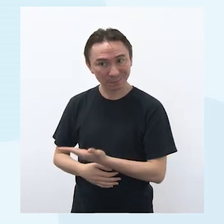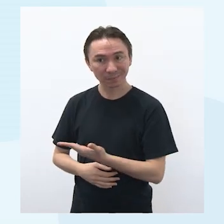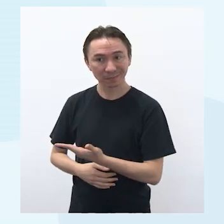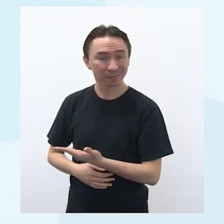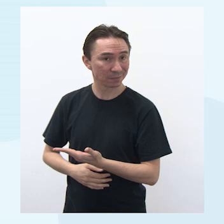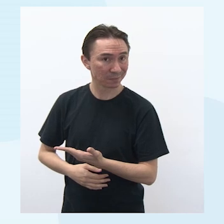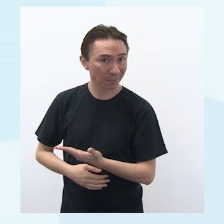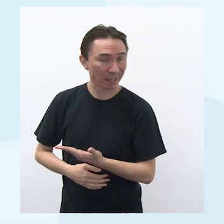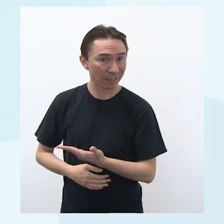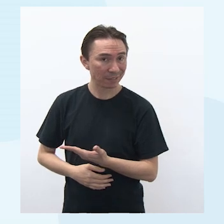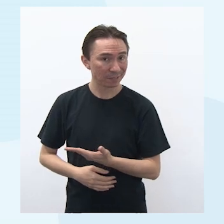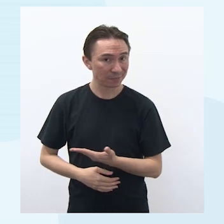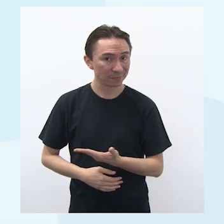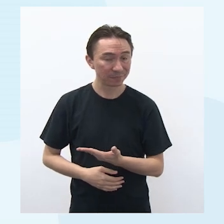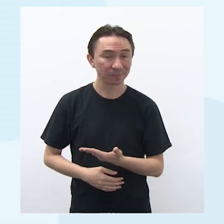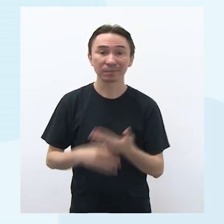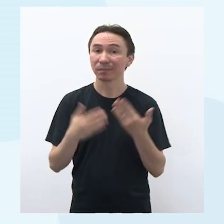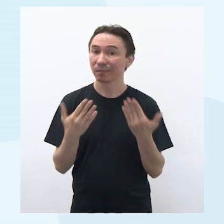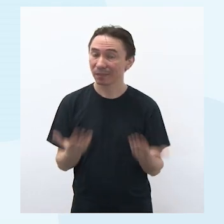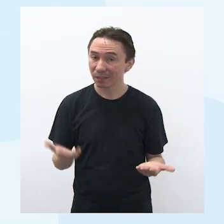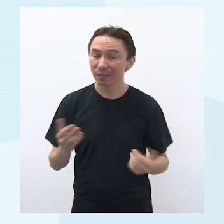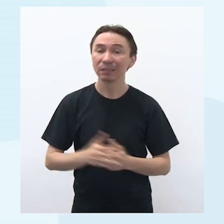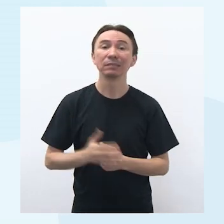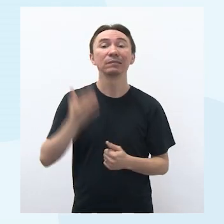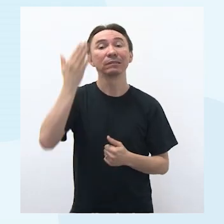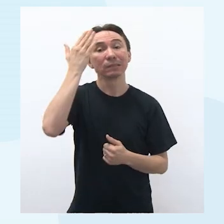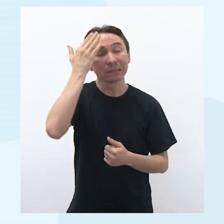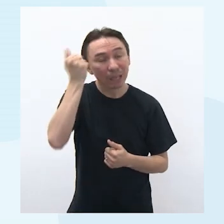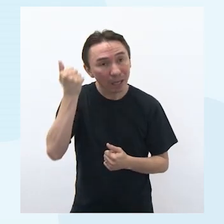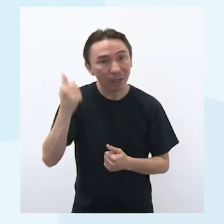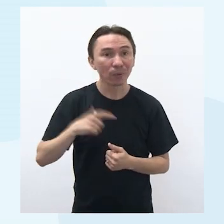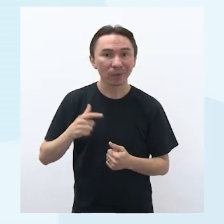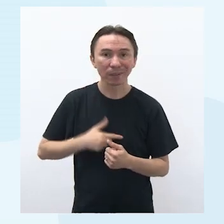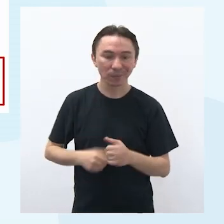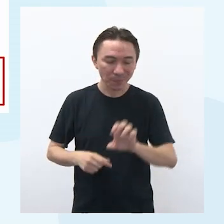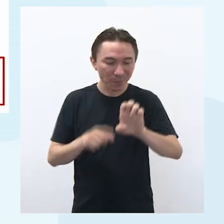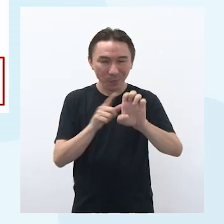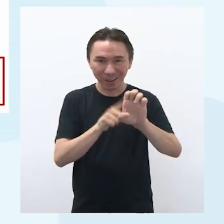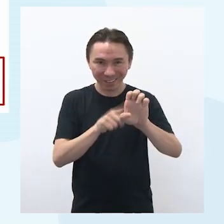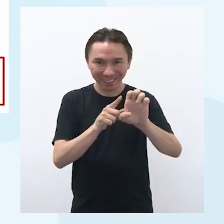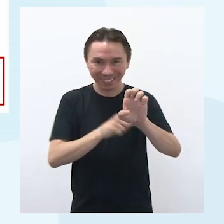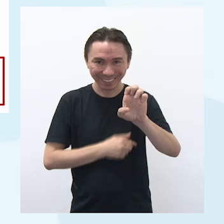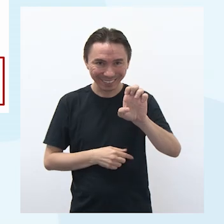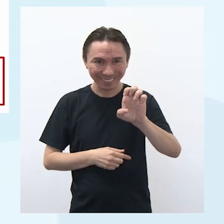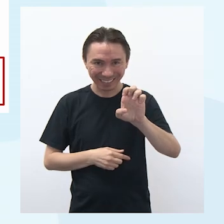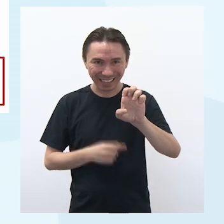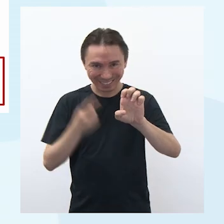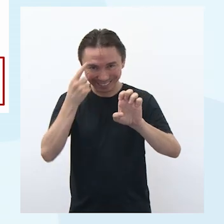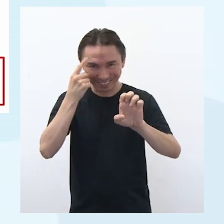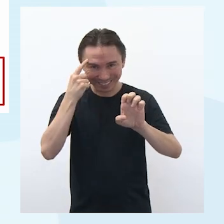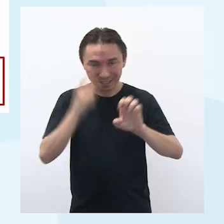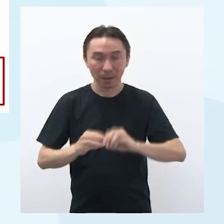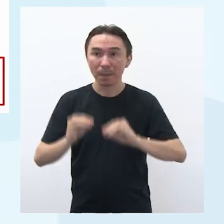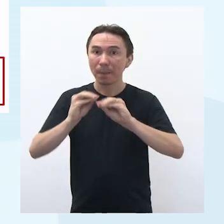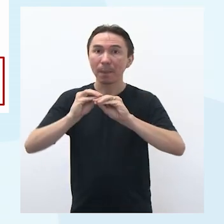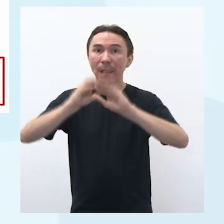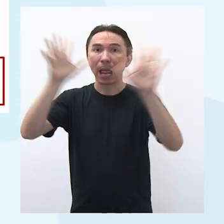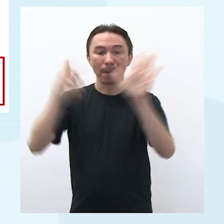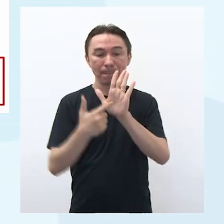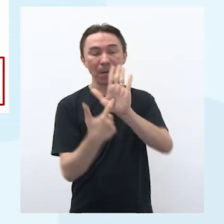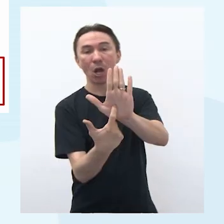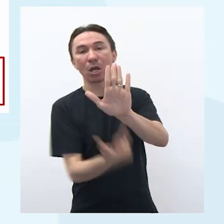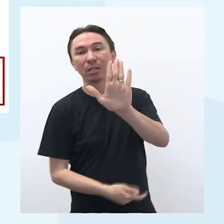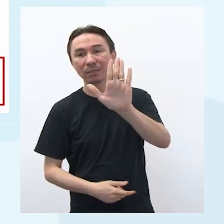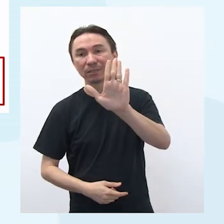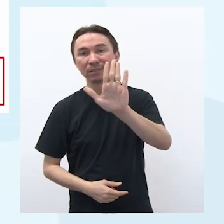2 situações. E quando eu sei que o explícito está aqui dentro dessa situação, quando vocês